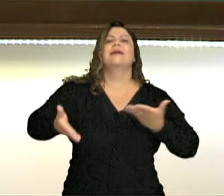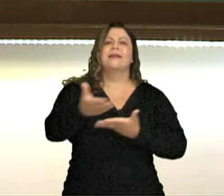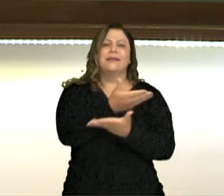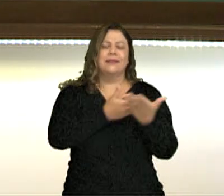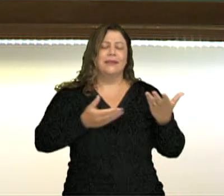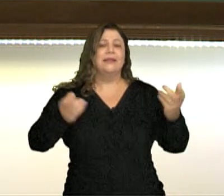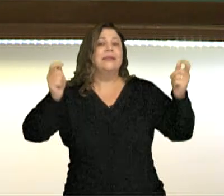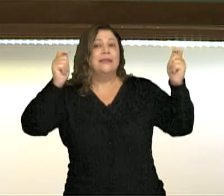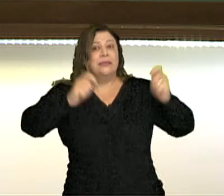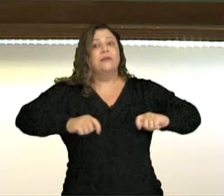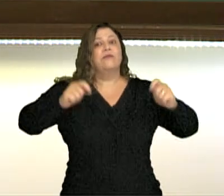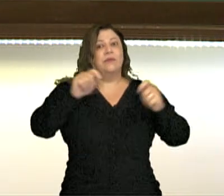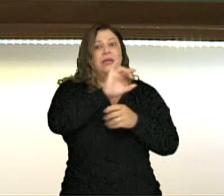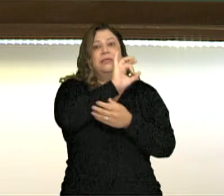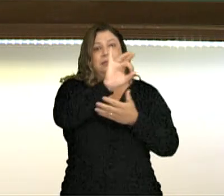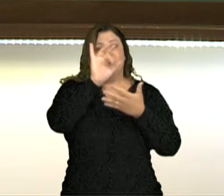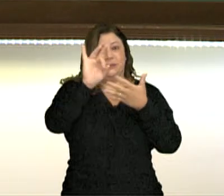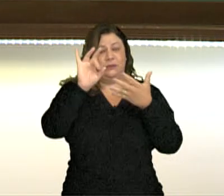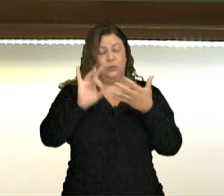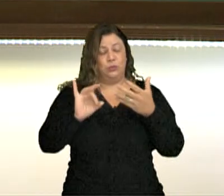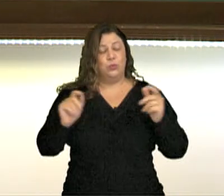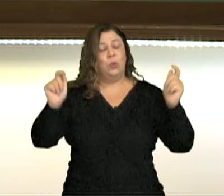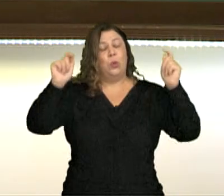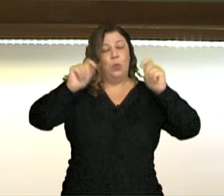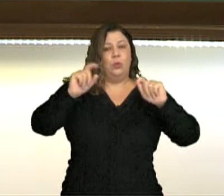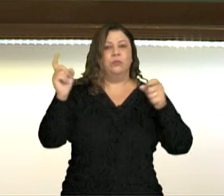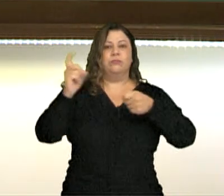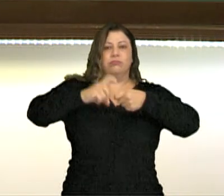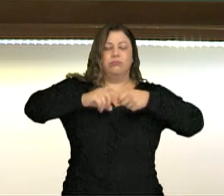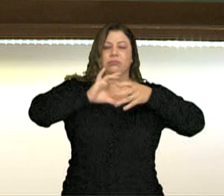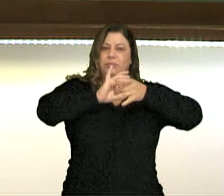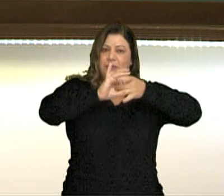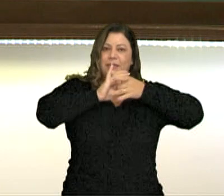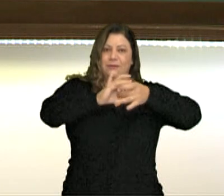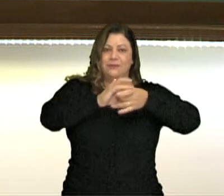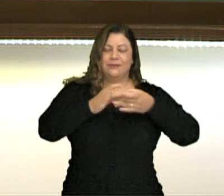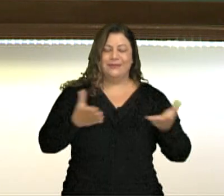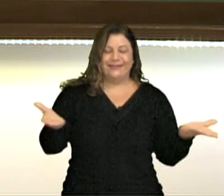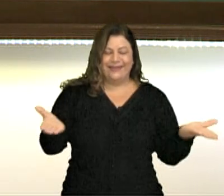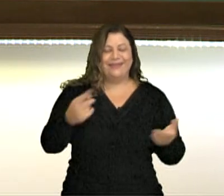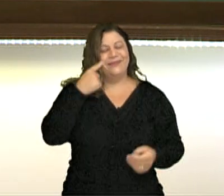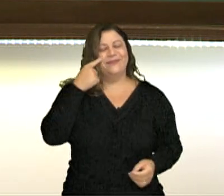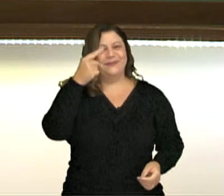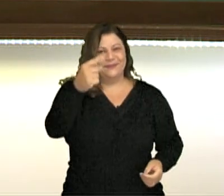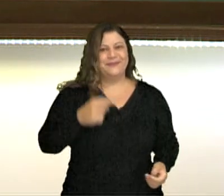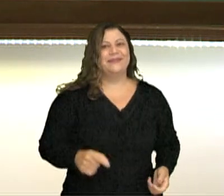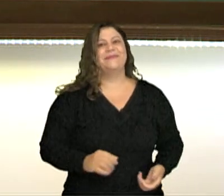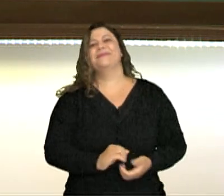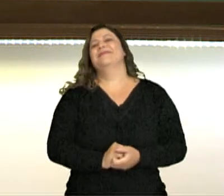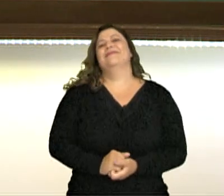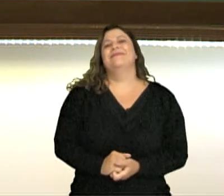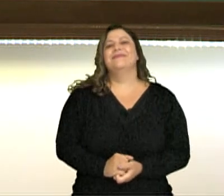que faz todos esses termos estarem associados entre eles. Vamos ver então, pessoal?